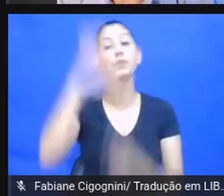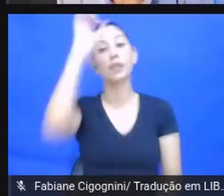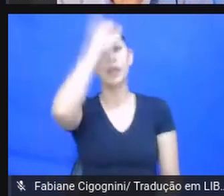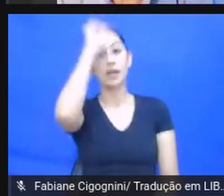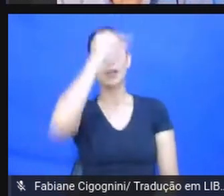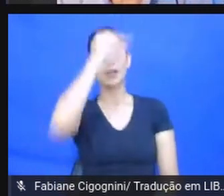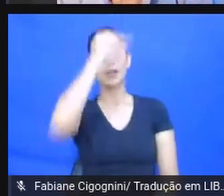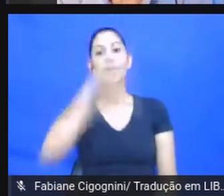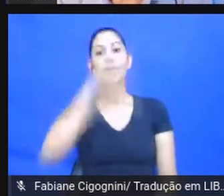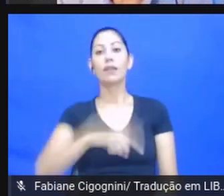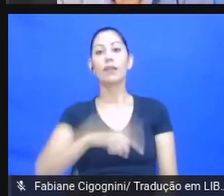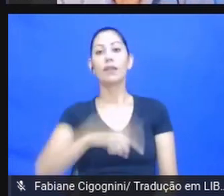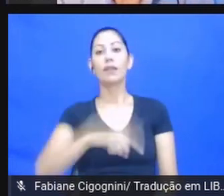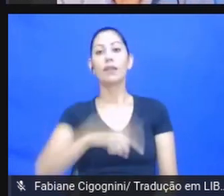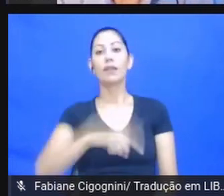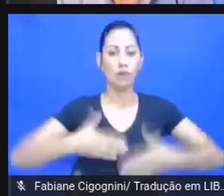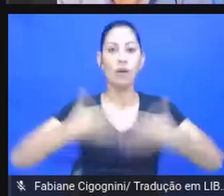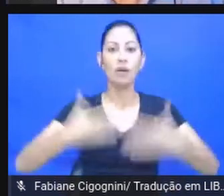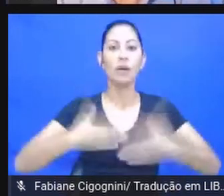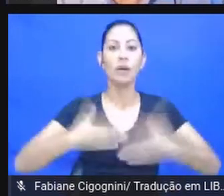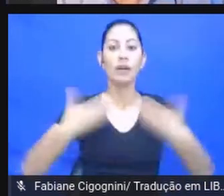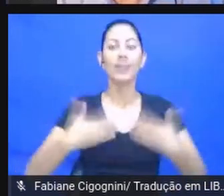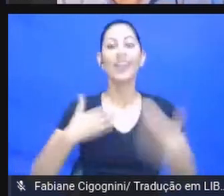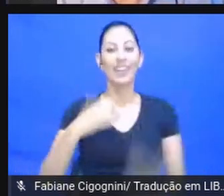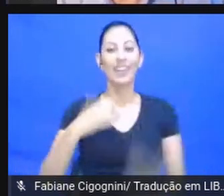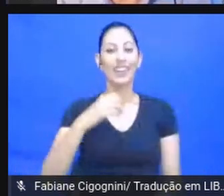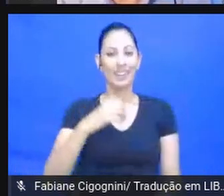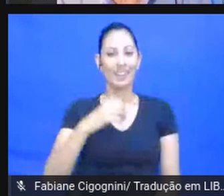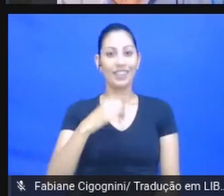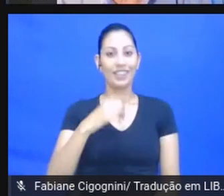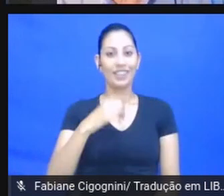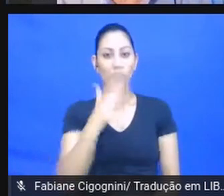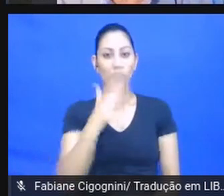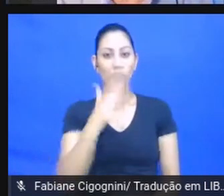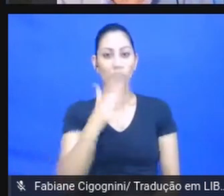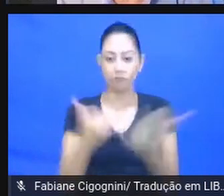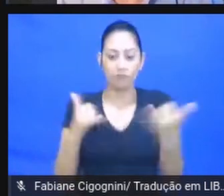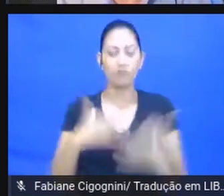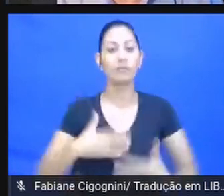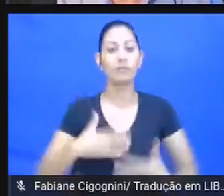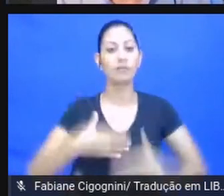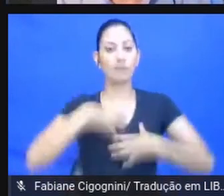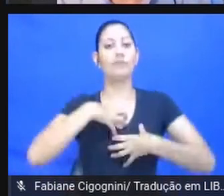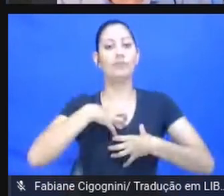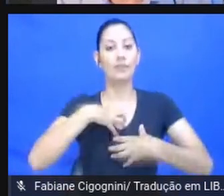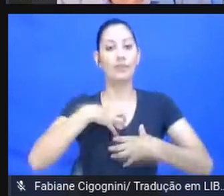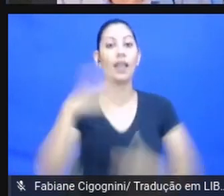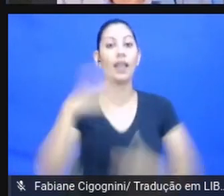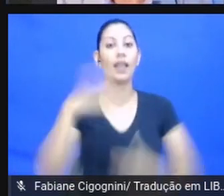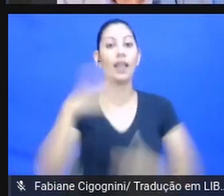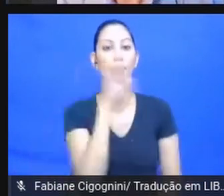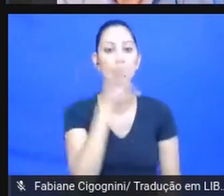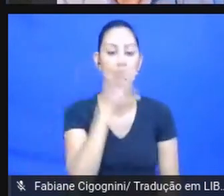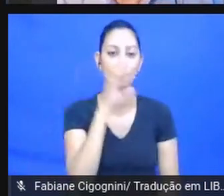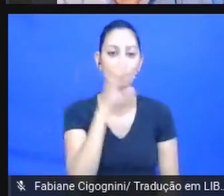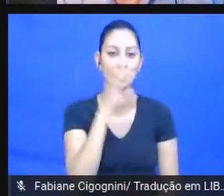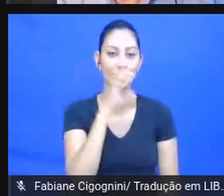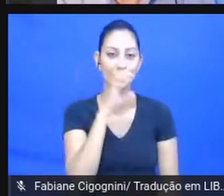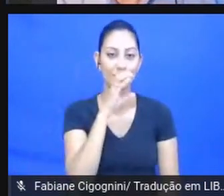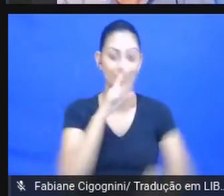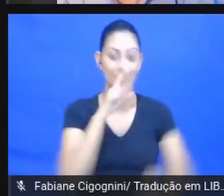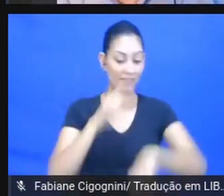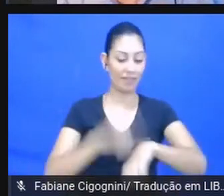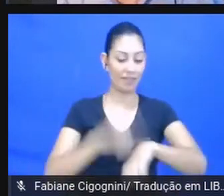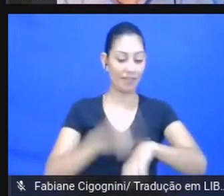sufoco, quer dizer, o ensino, que chama-se ensino remoto emergencial, aprendendo em tempo real.